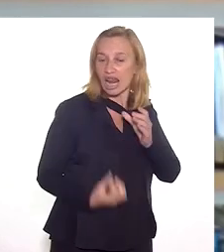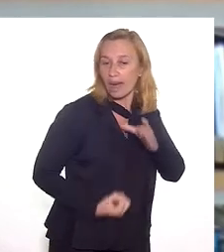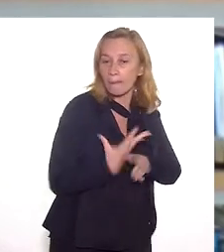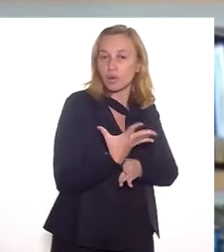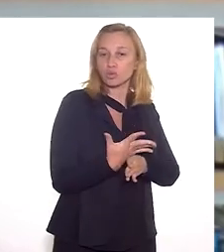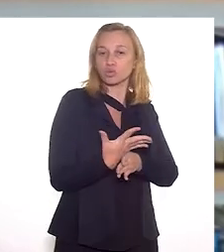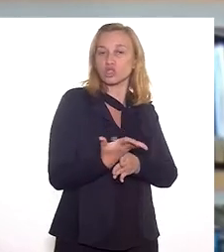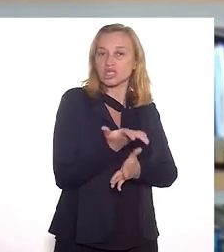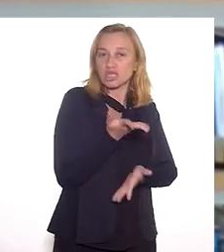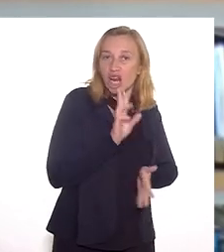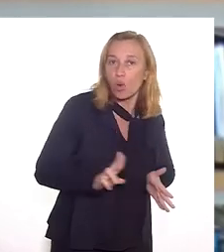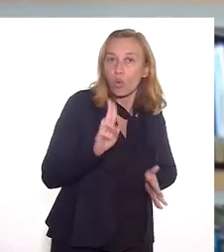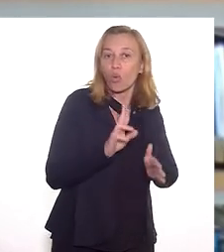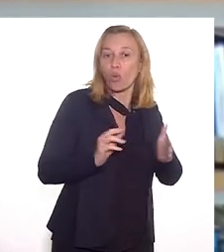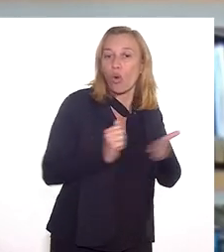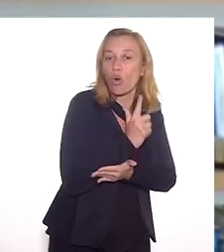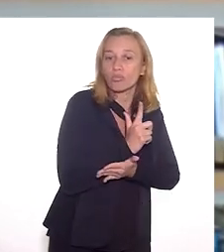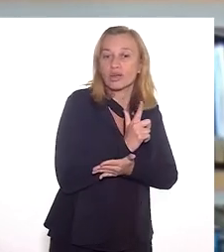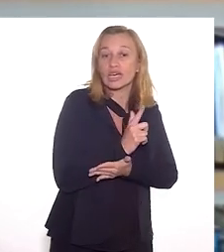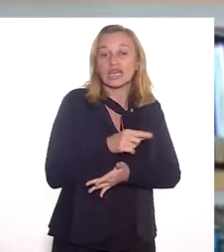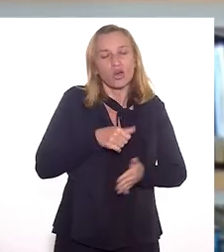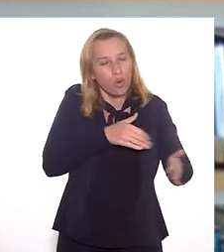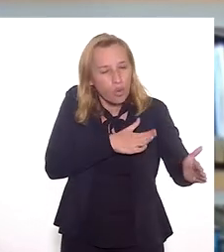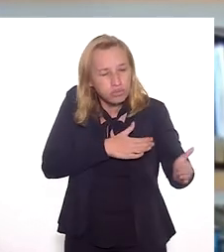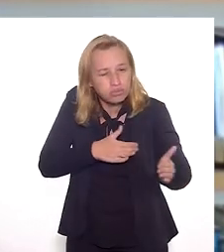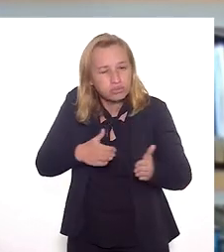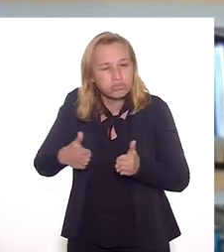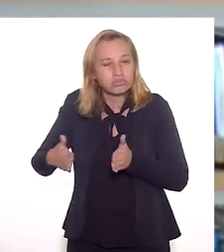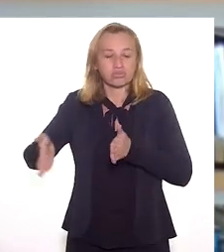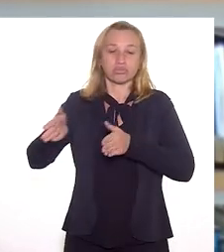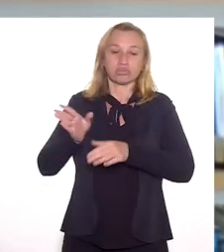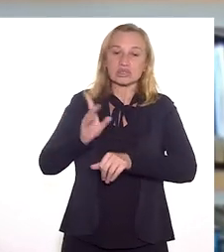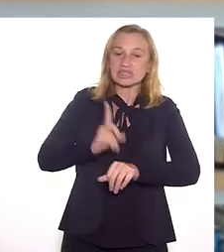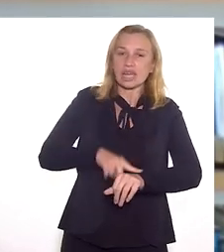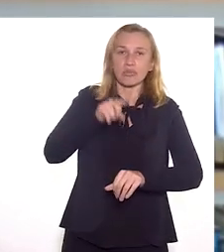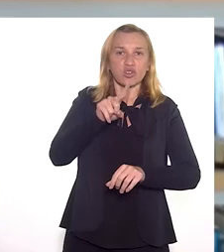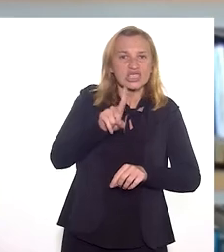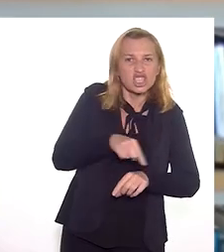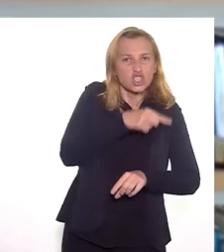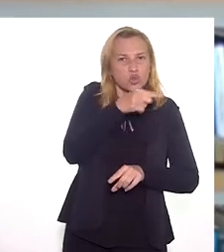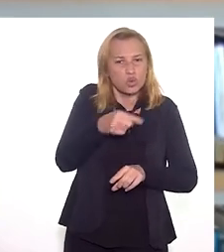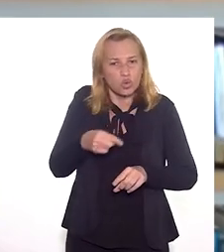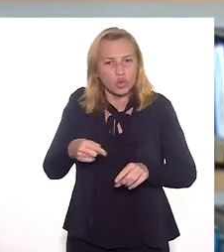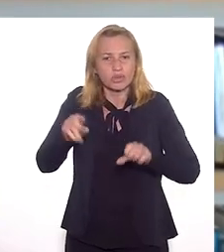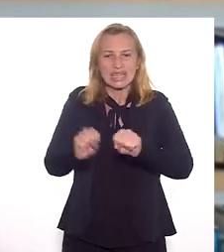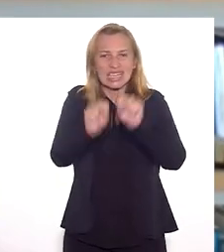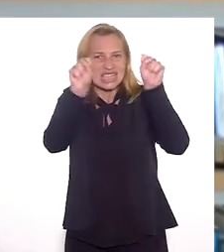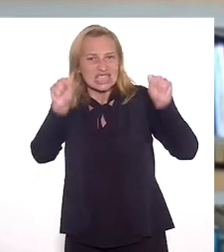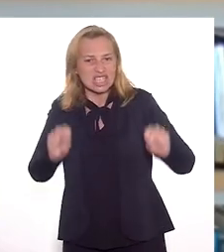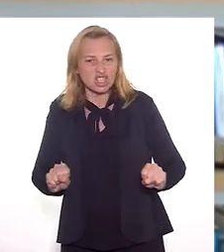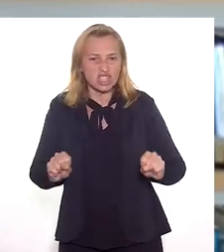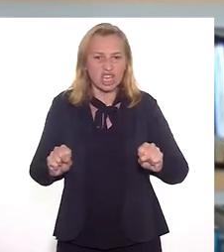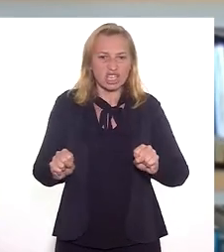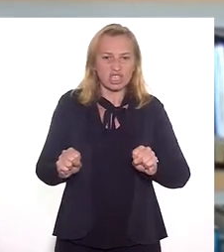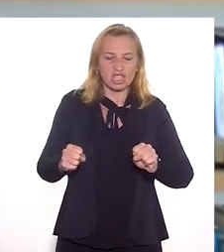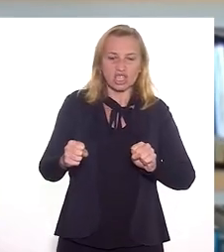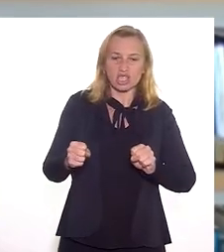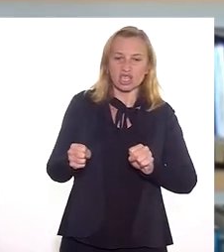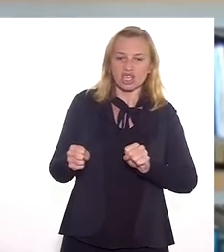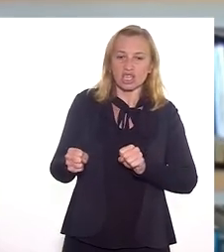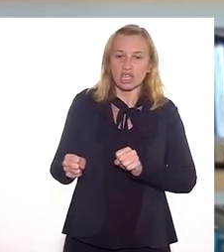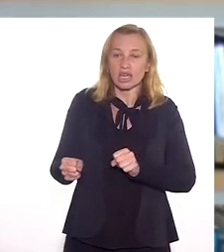consome. Com o tempo, e você se excluindo desse sistema que te suga, né, e